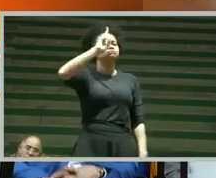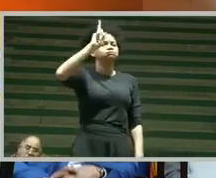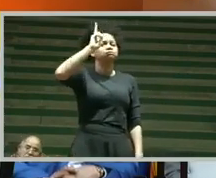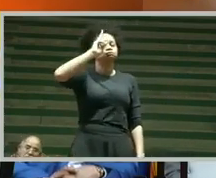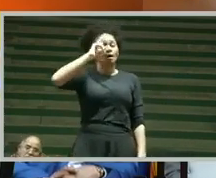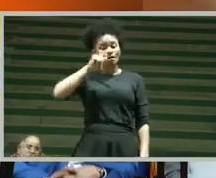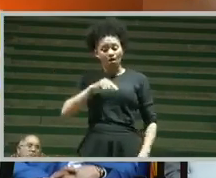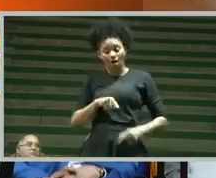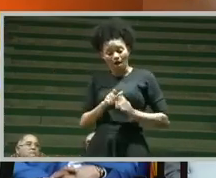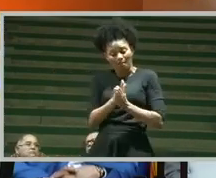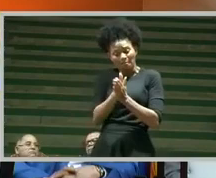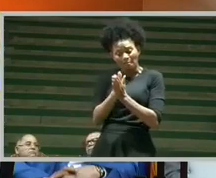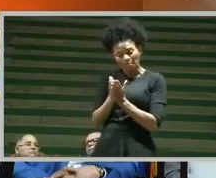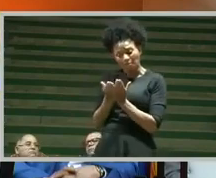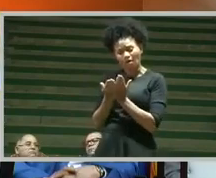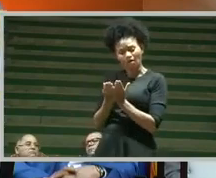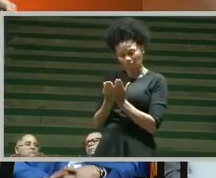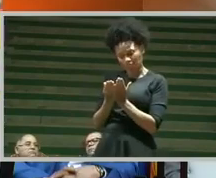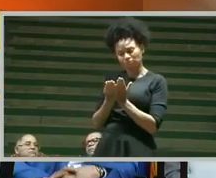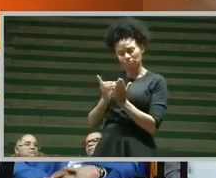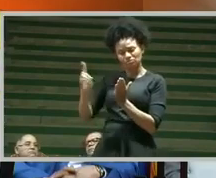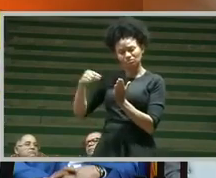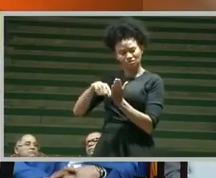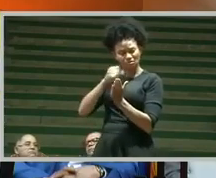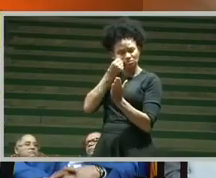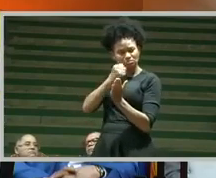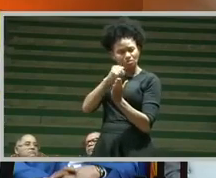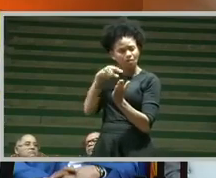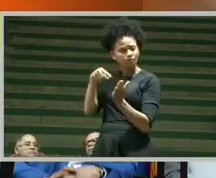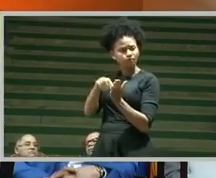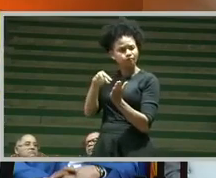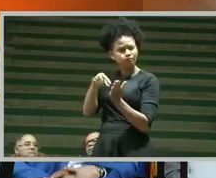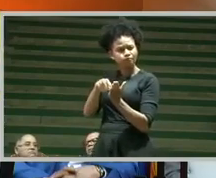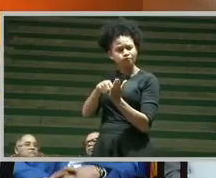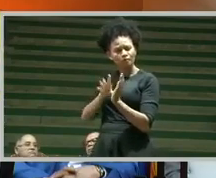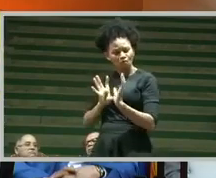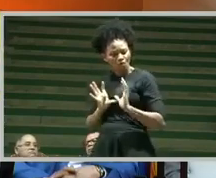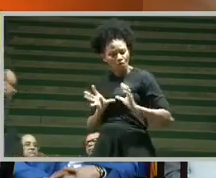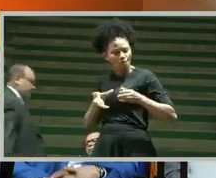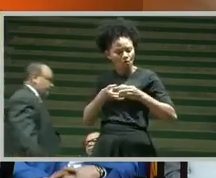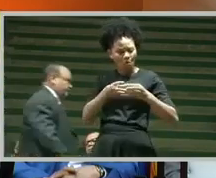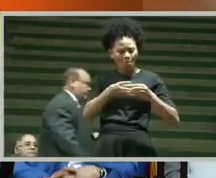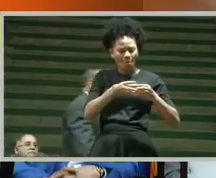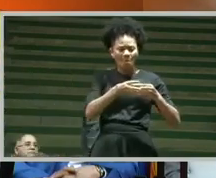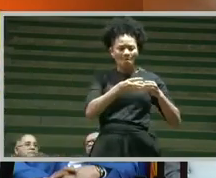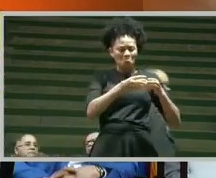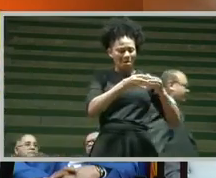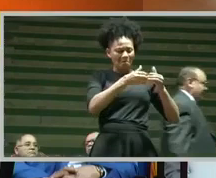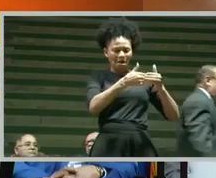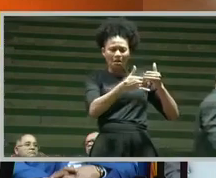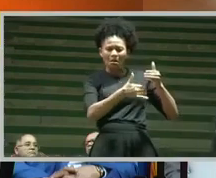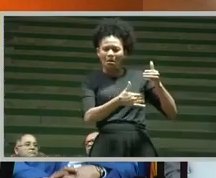este salmo é parte de um grupo de salmos